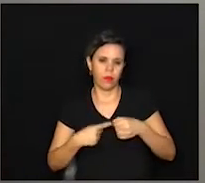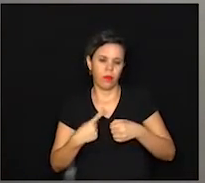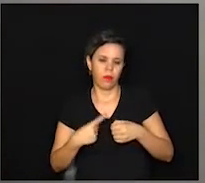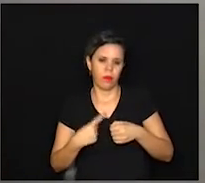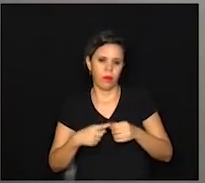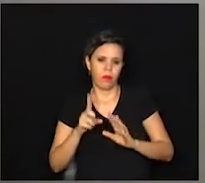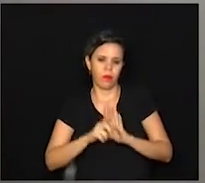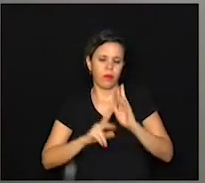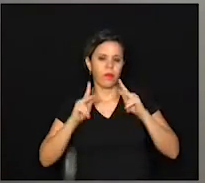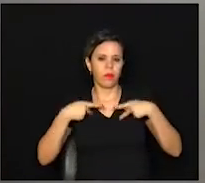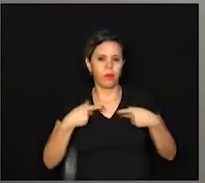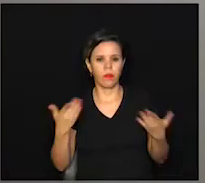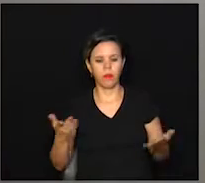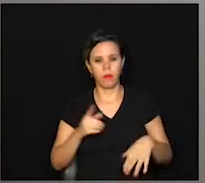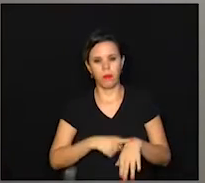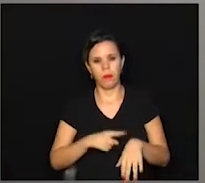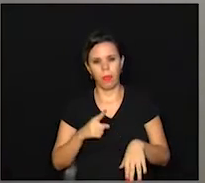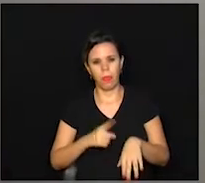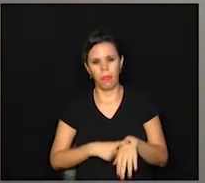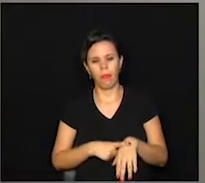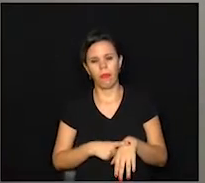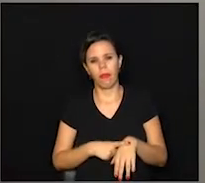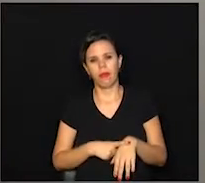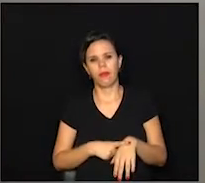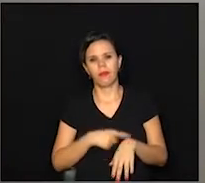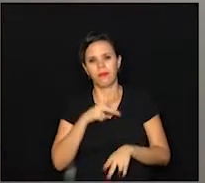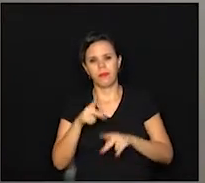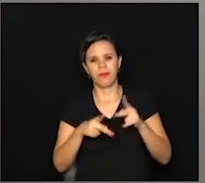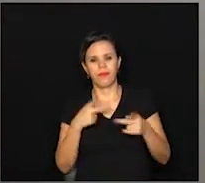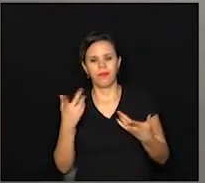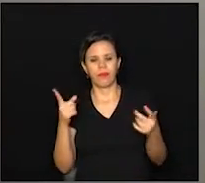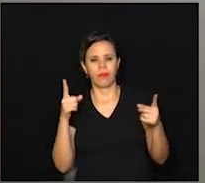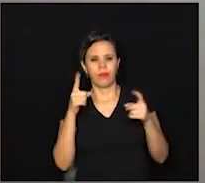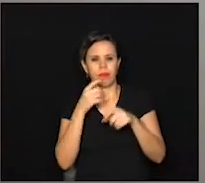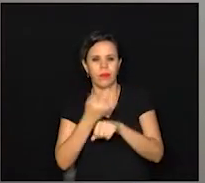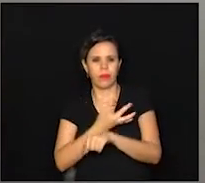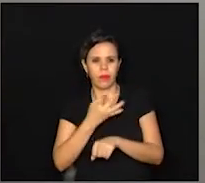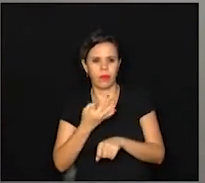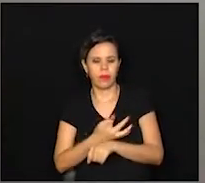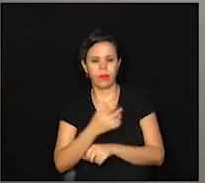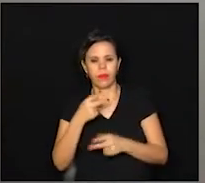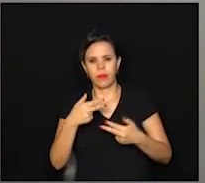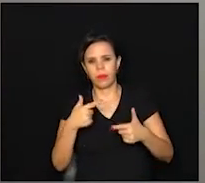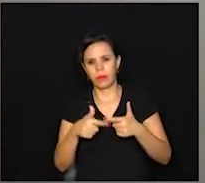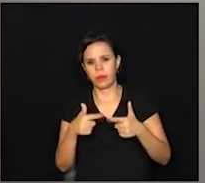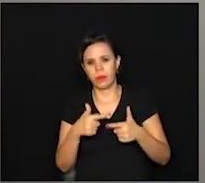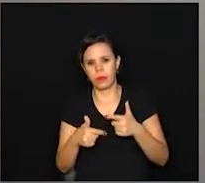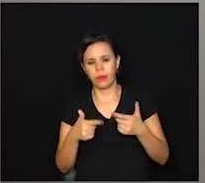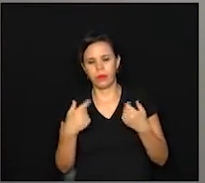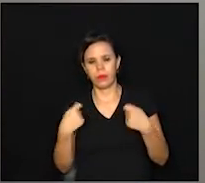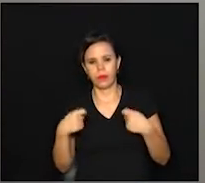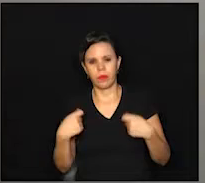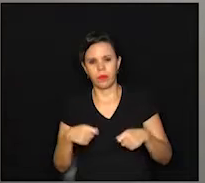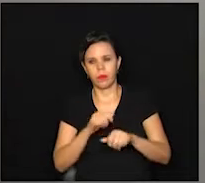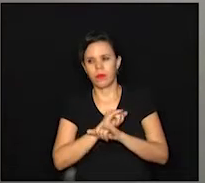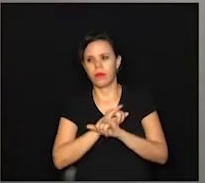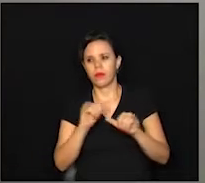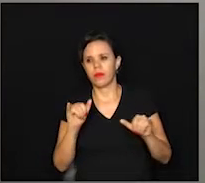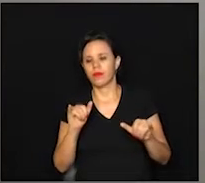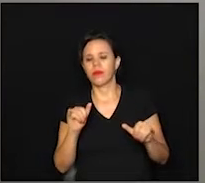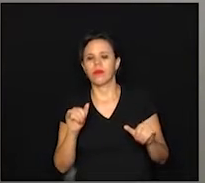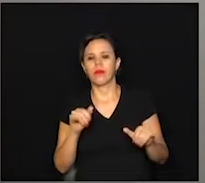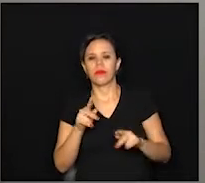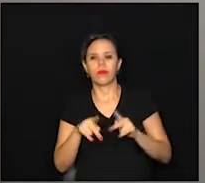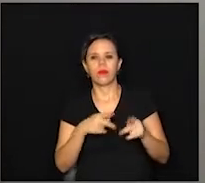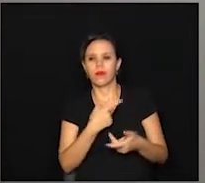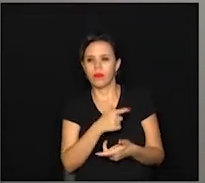momento, porque é um momento de muita estigmatização, é um momento de muitas inverdades que estão sendo propagadas pelo país,